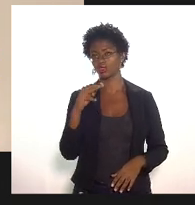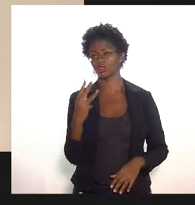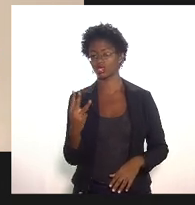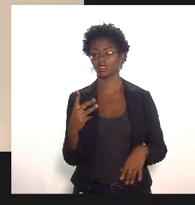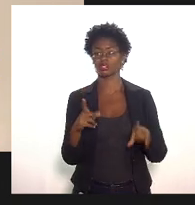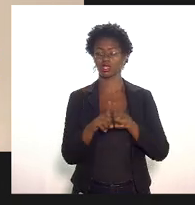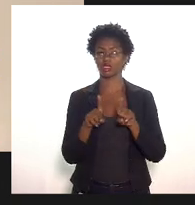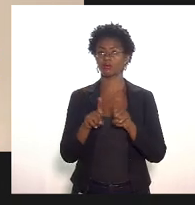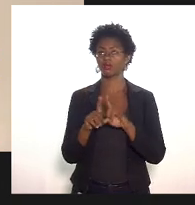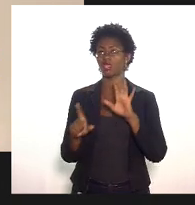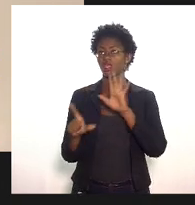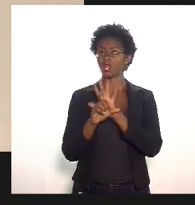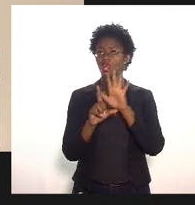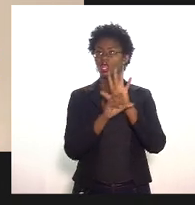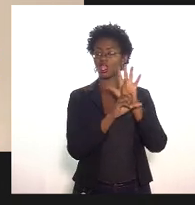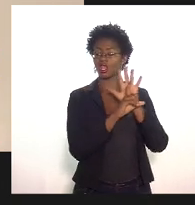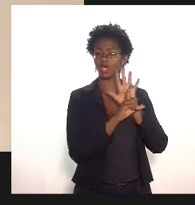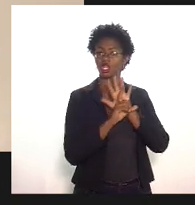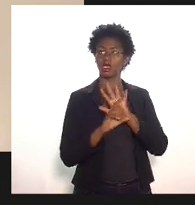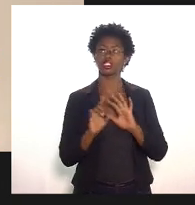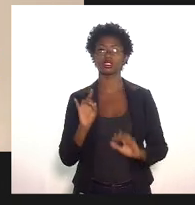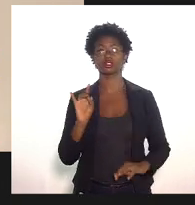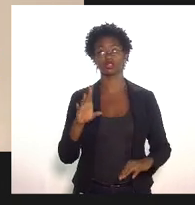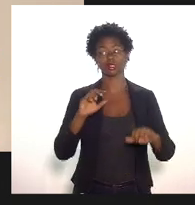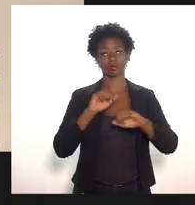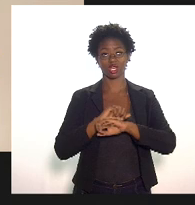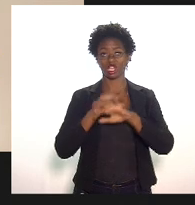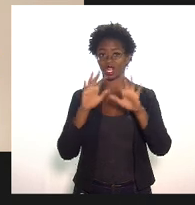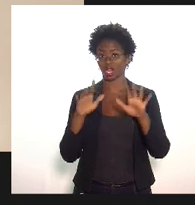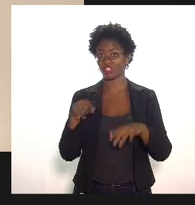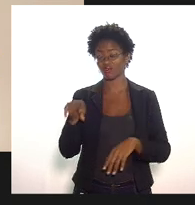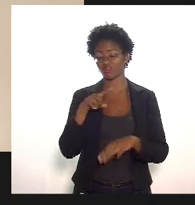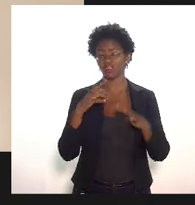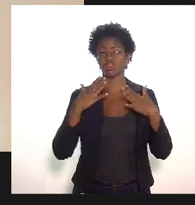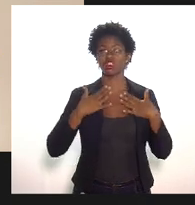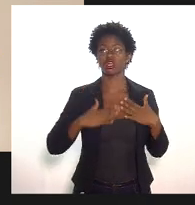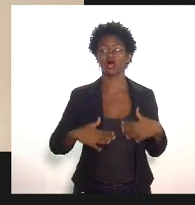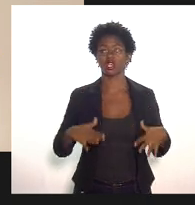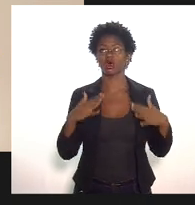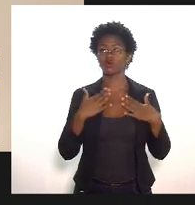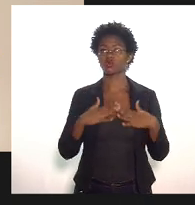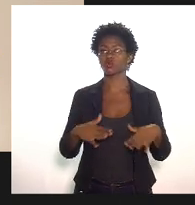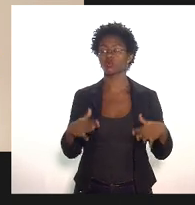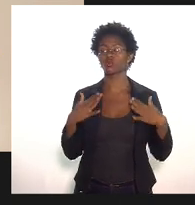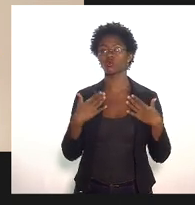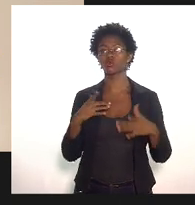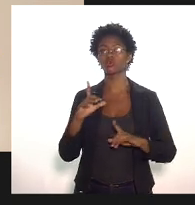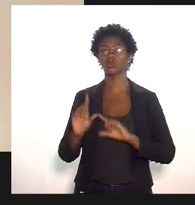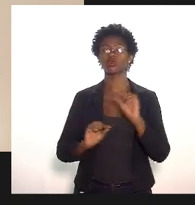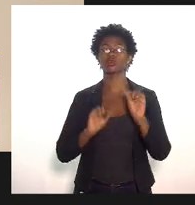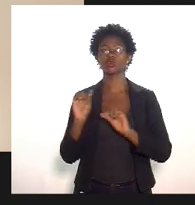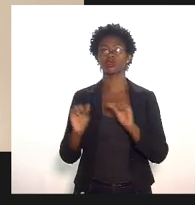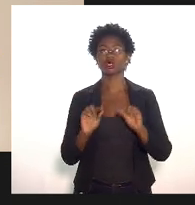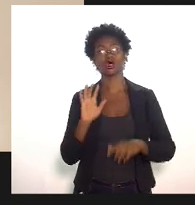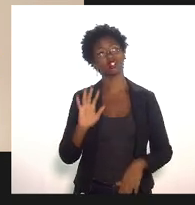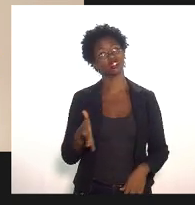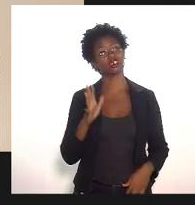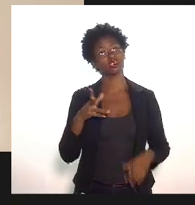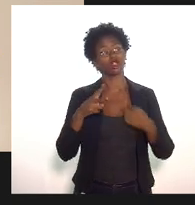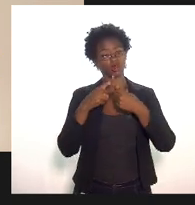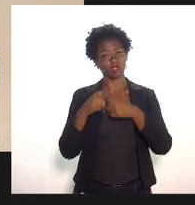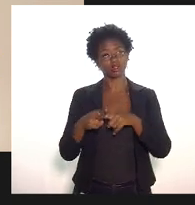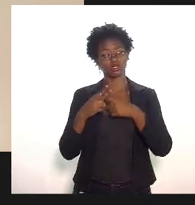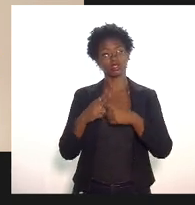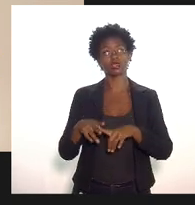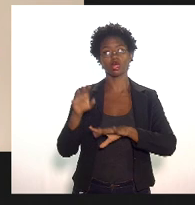da legislação, né? Então, é só para deixar mais tranquilos em relação a isso, essa questão foi até consertada lá no